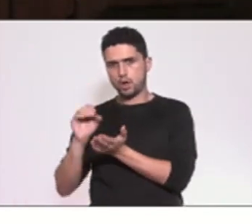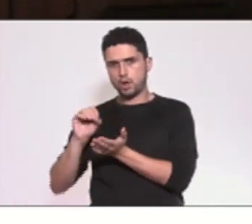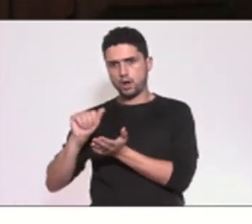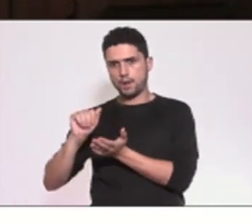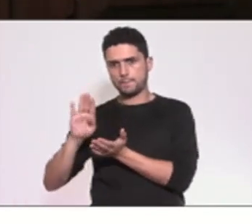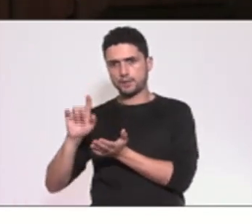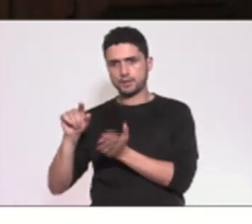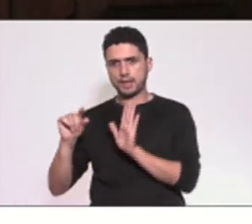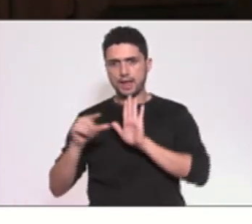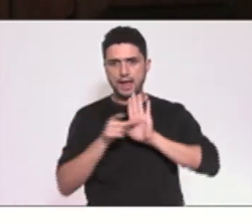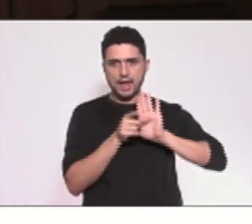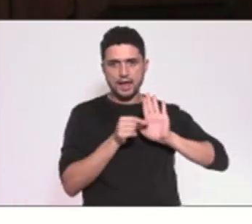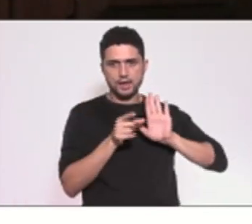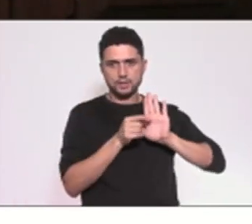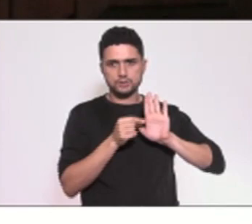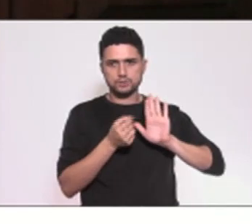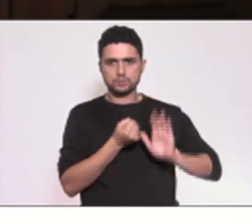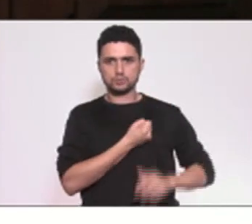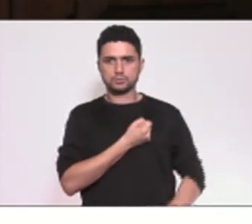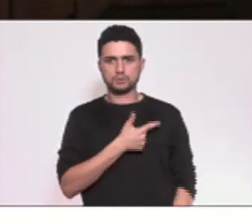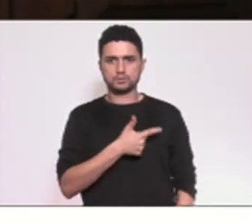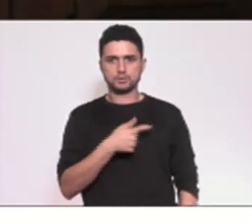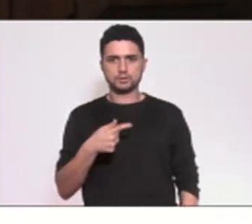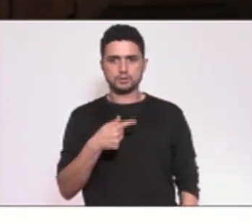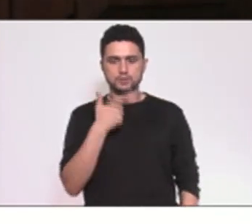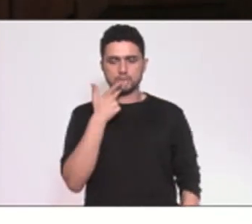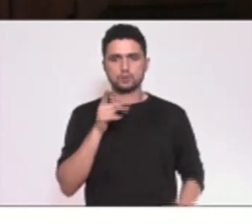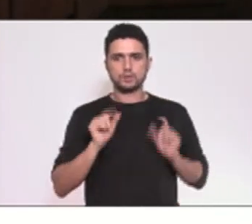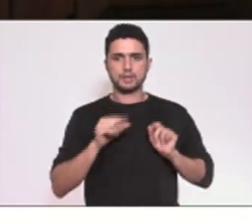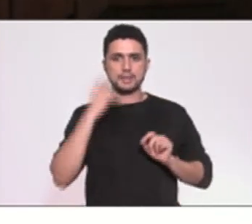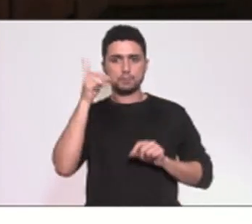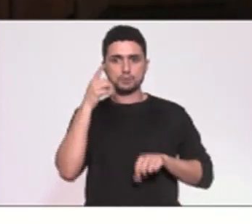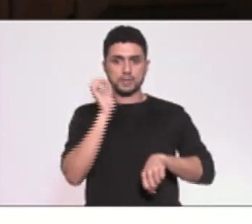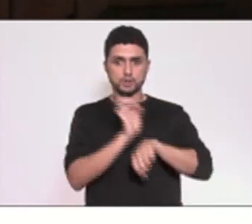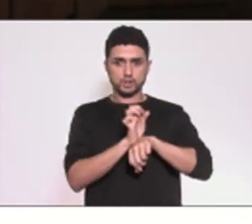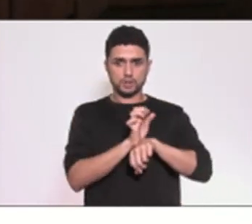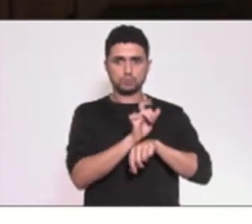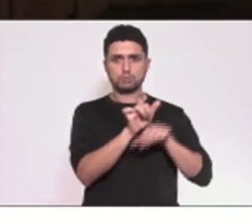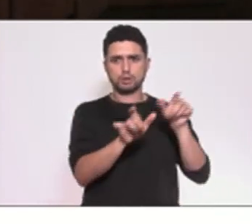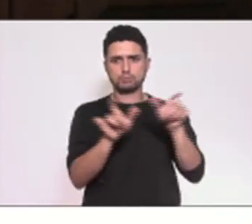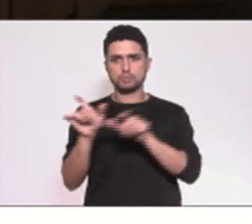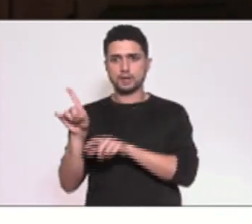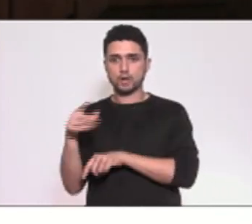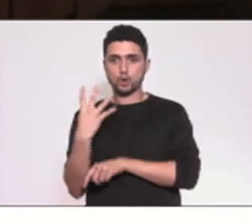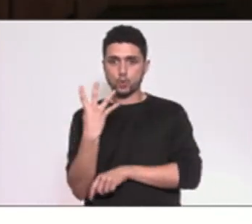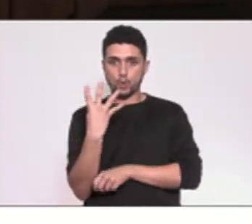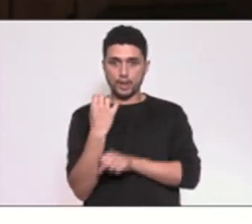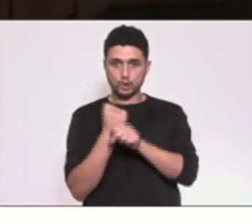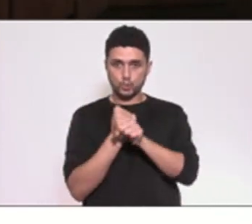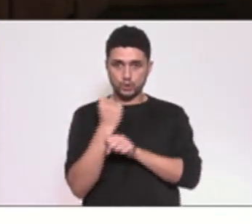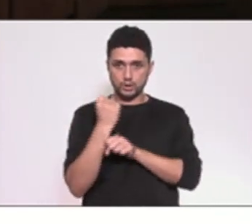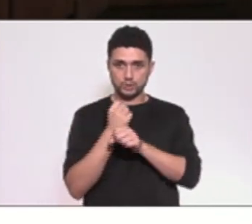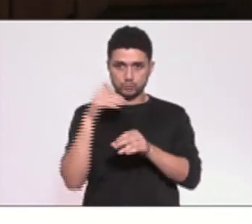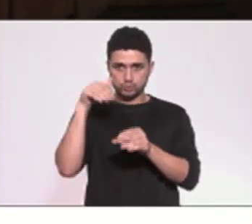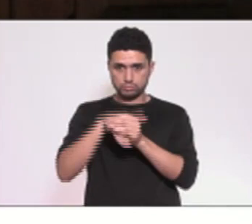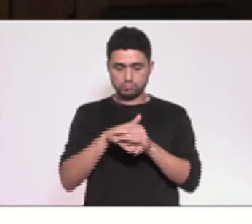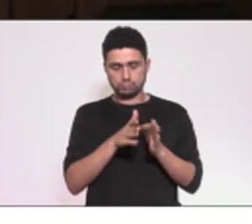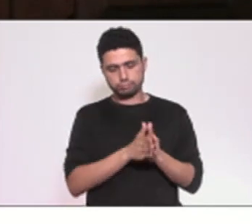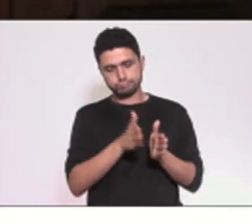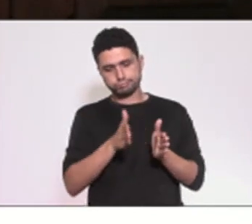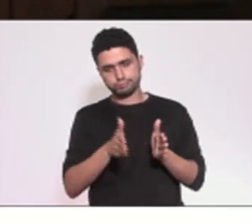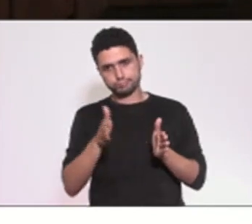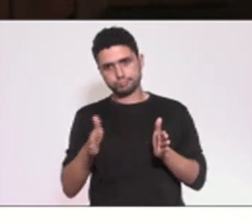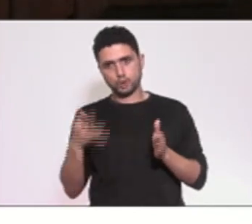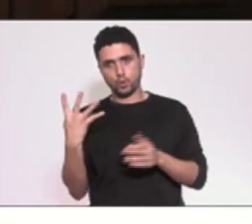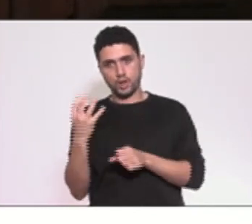27, diz que os deputados estaduais, o mandato será de 4 anos, aplicando-lhes as regras